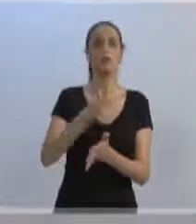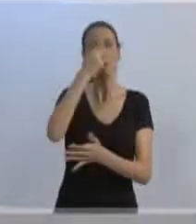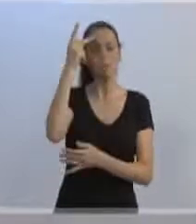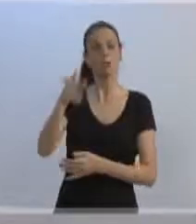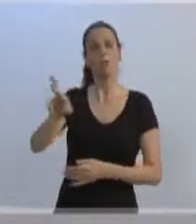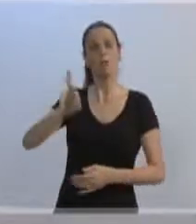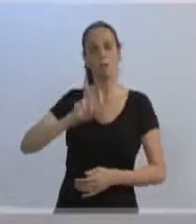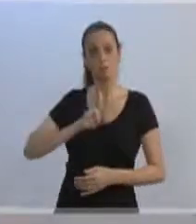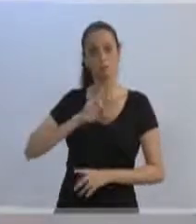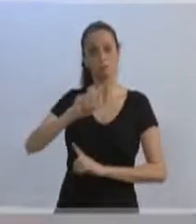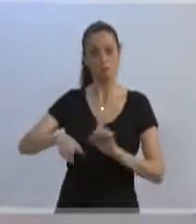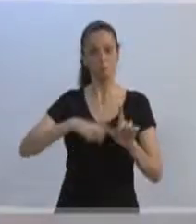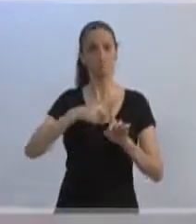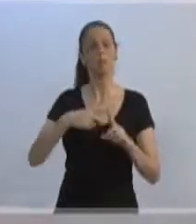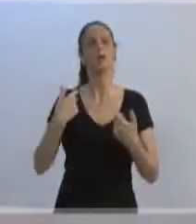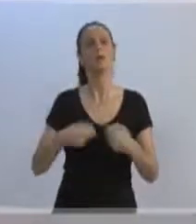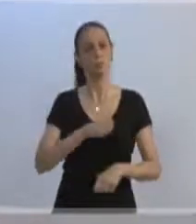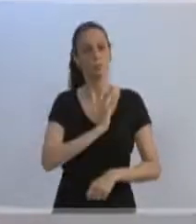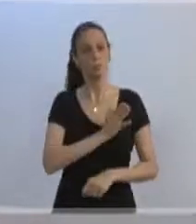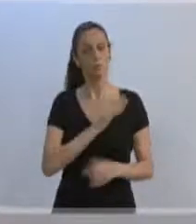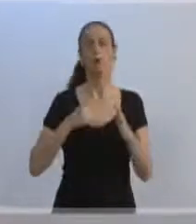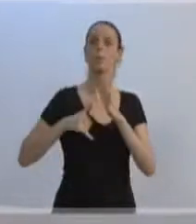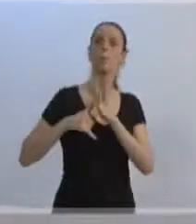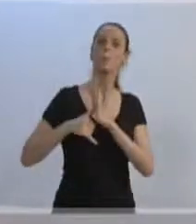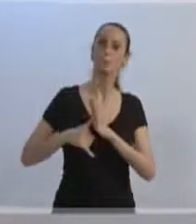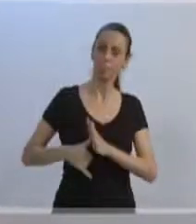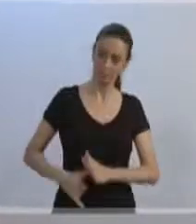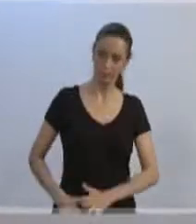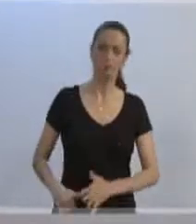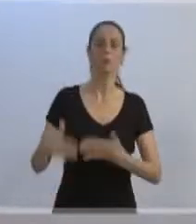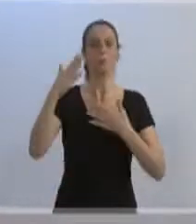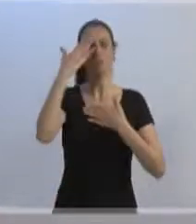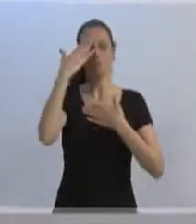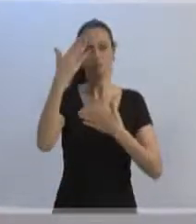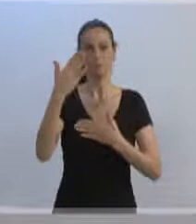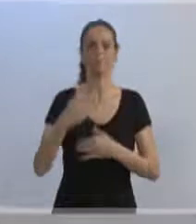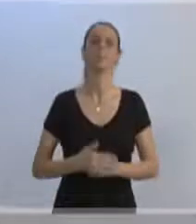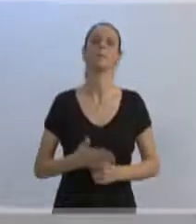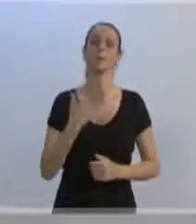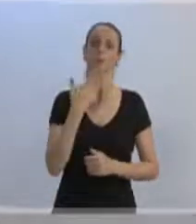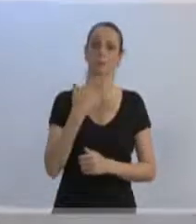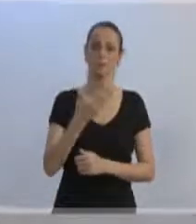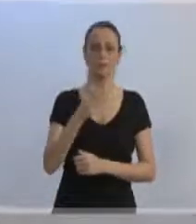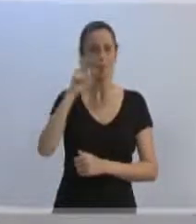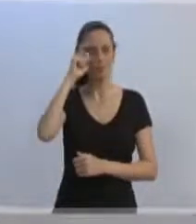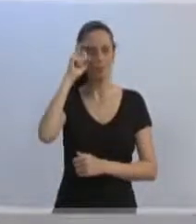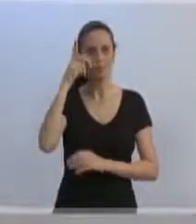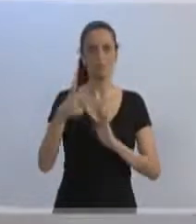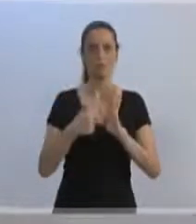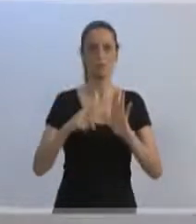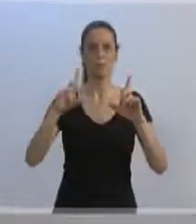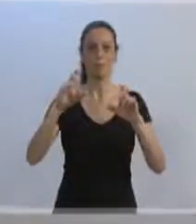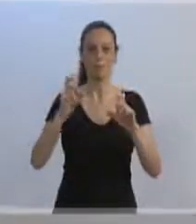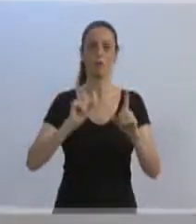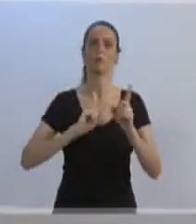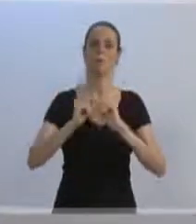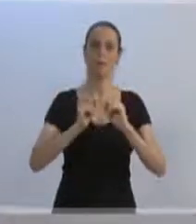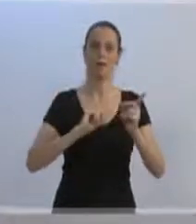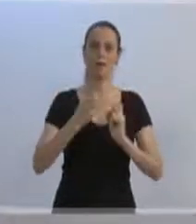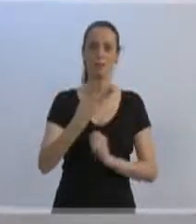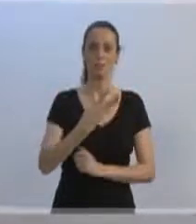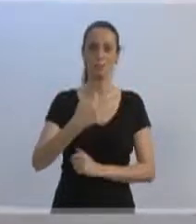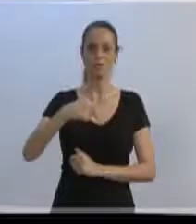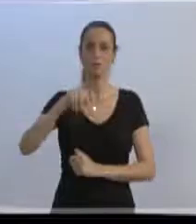como sempre falo sempre se tem aqui e agradecer eu gostaria que ele mostrasse as fotos da br 471